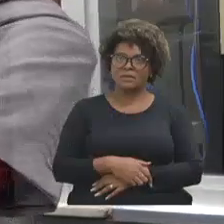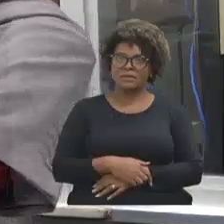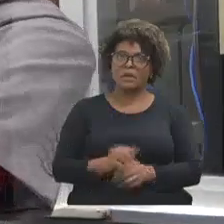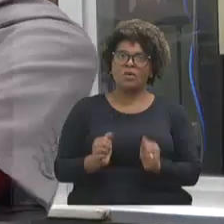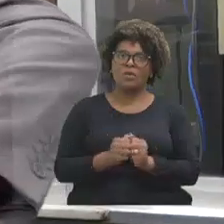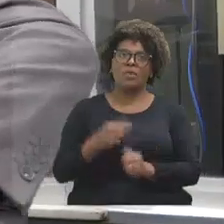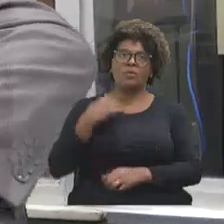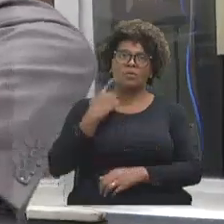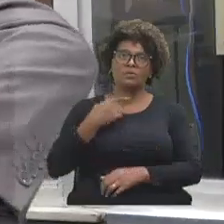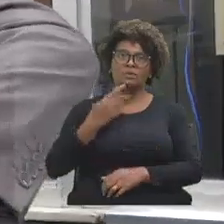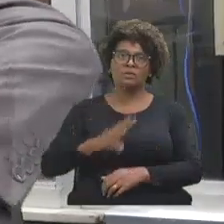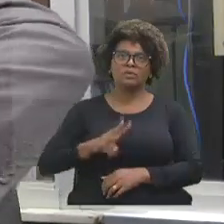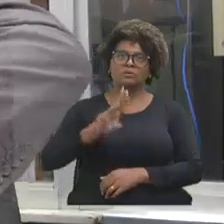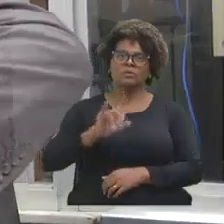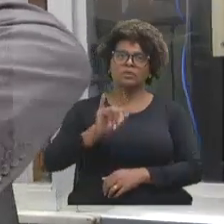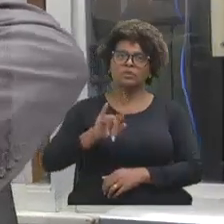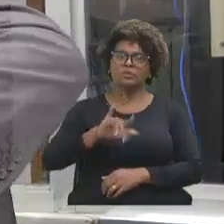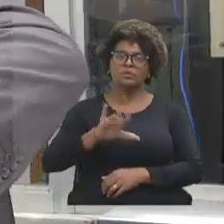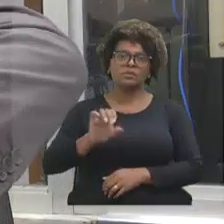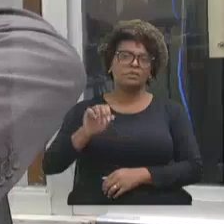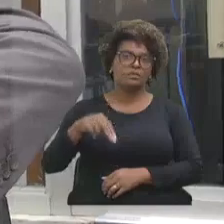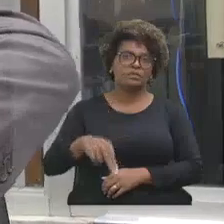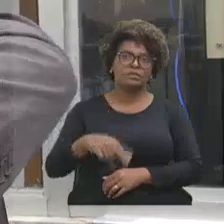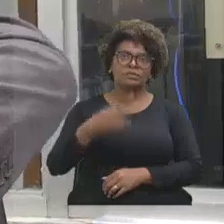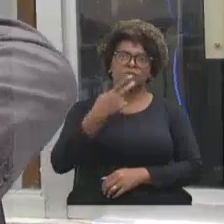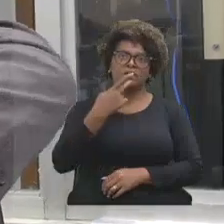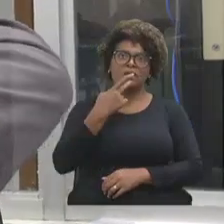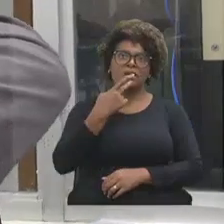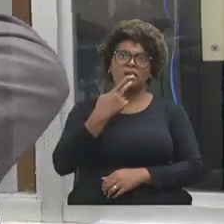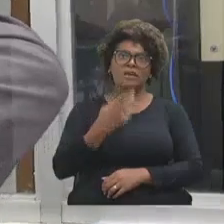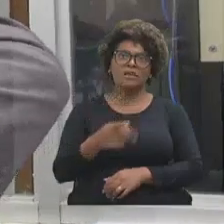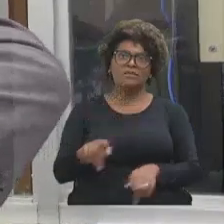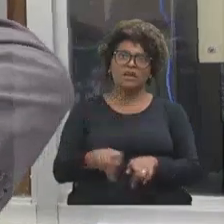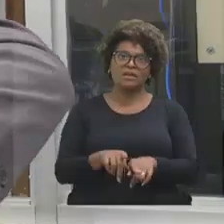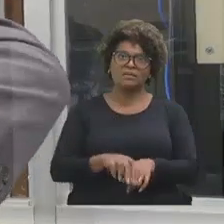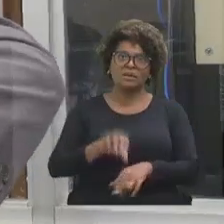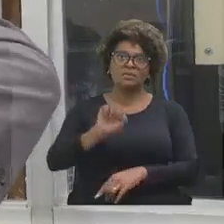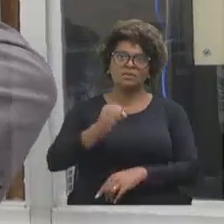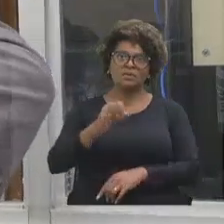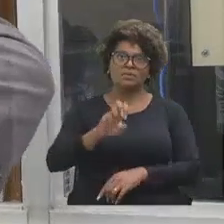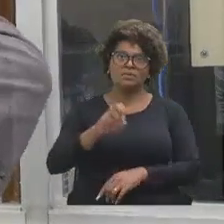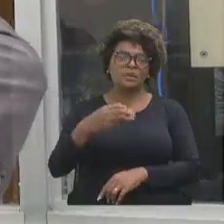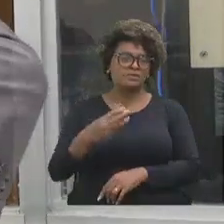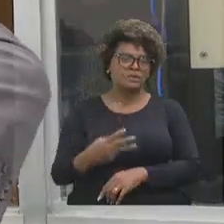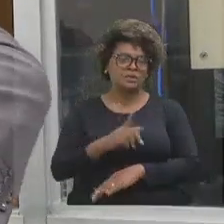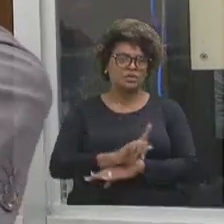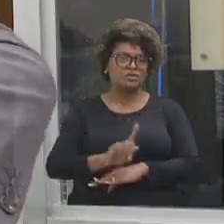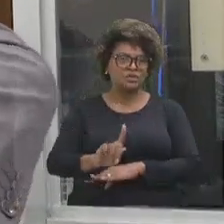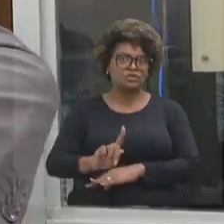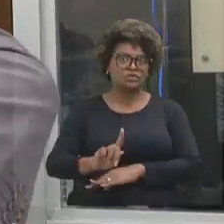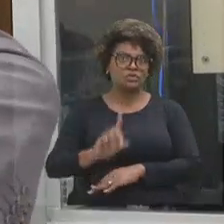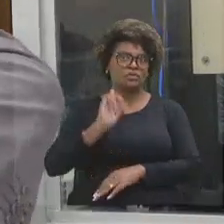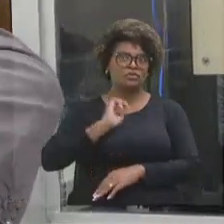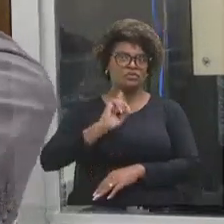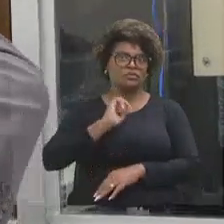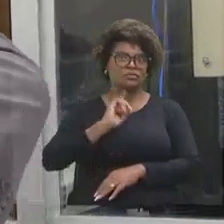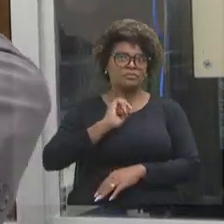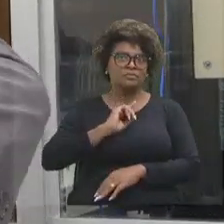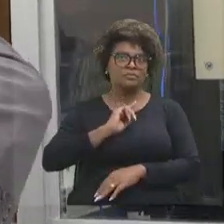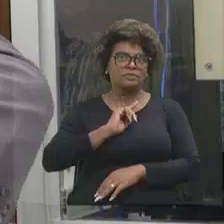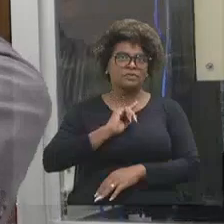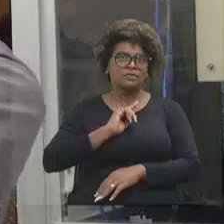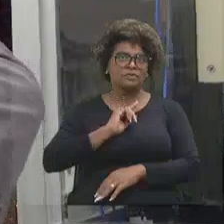Wilson e externar deputado aqui as condolências dos 853 gestores de Minas Gerais pelo falecimento Deputado